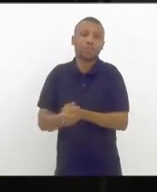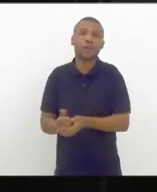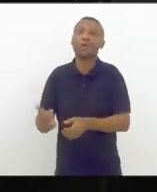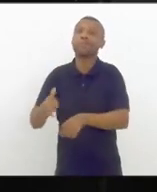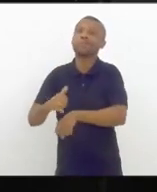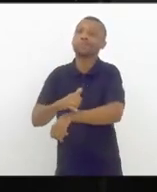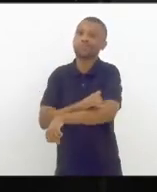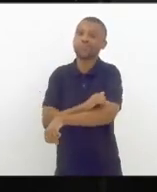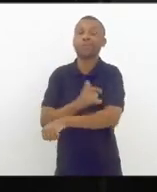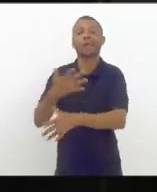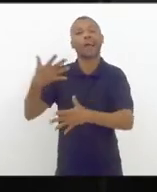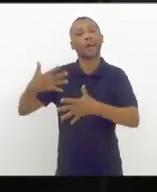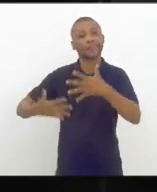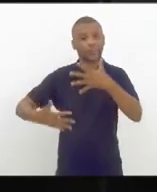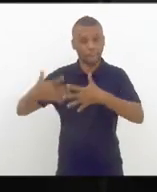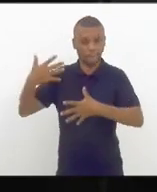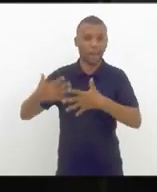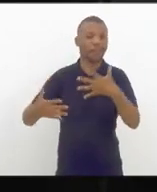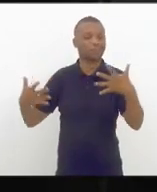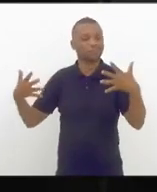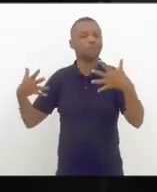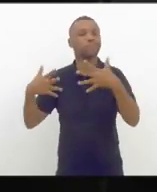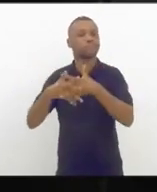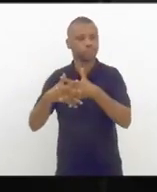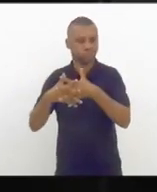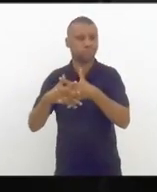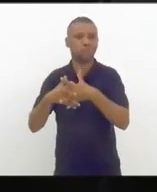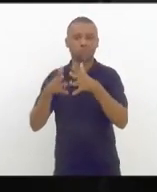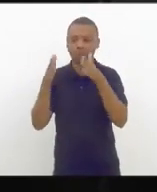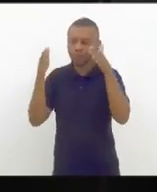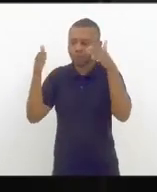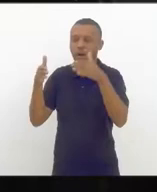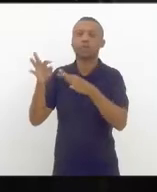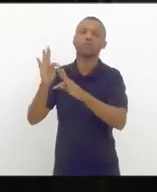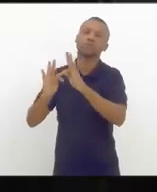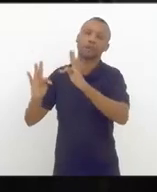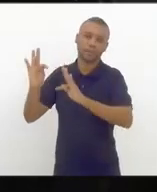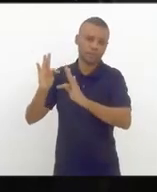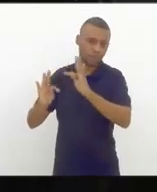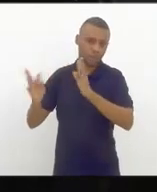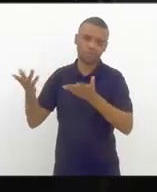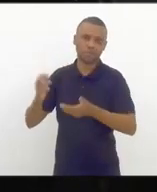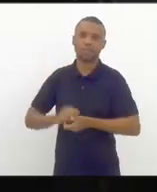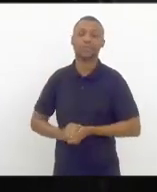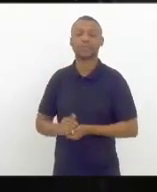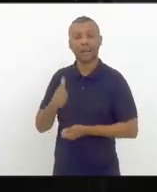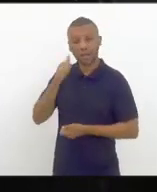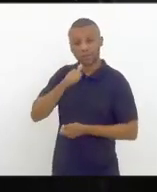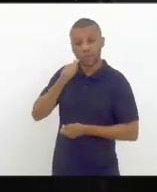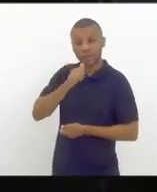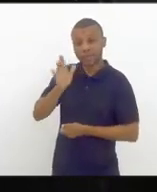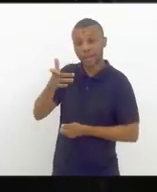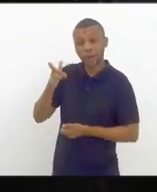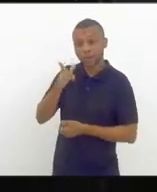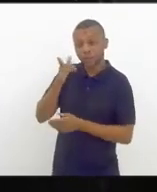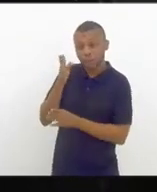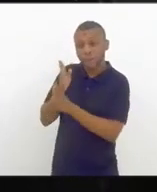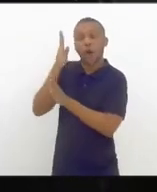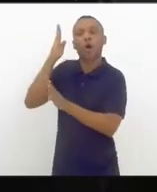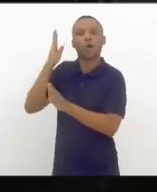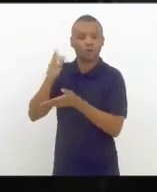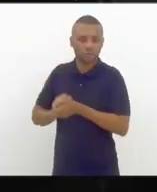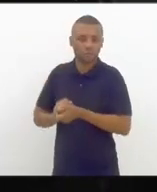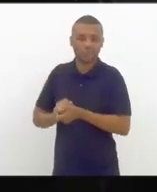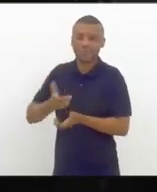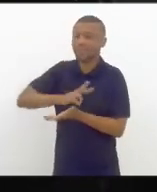que atrapalha muito na questão do tratamento no caso das mulheres diagnosticadas é um conjunto